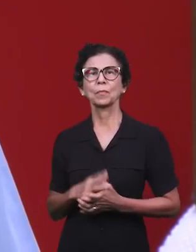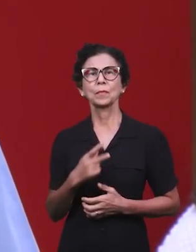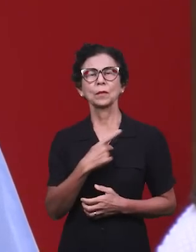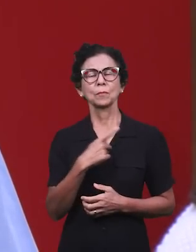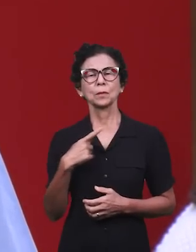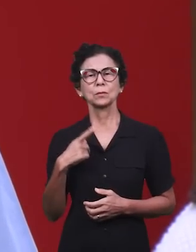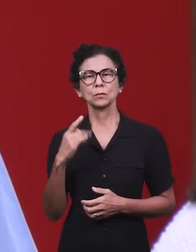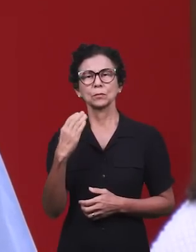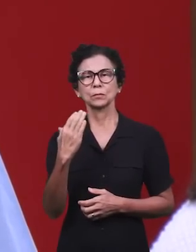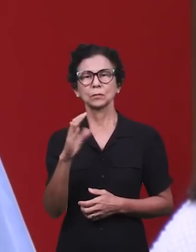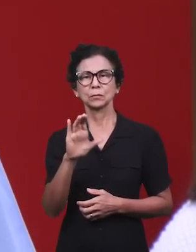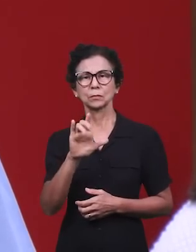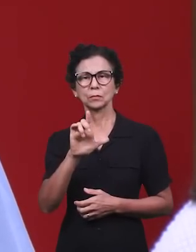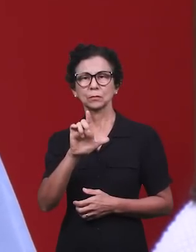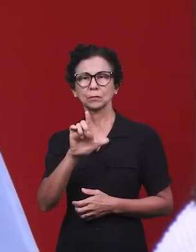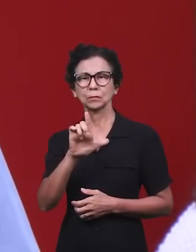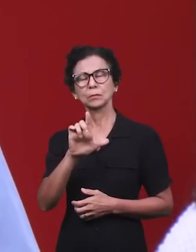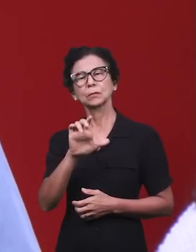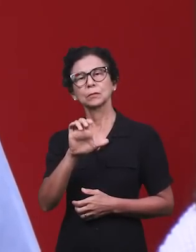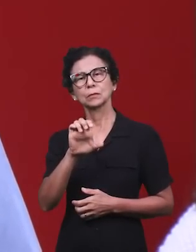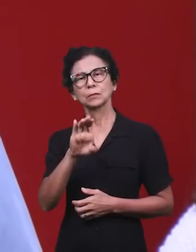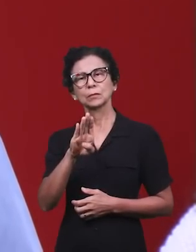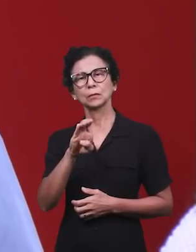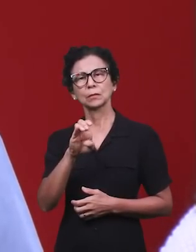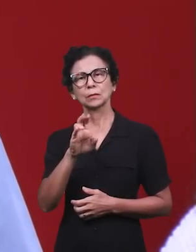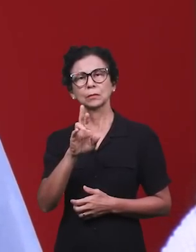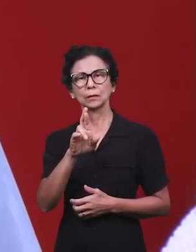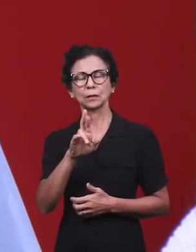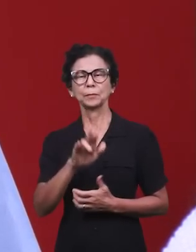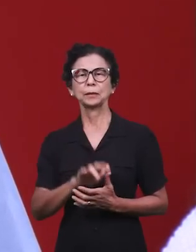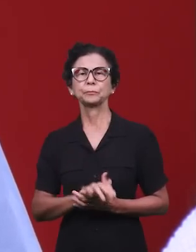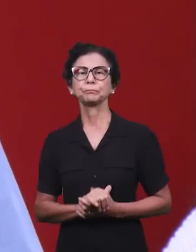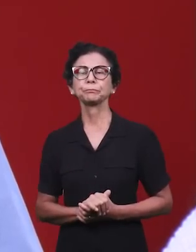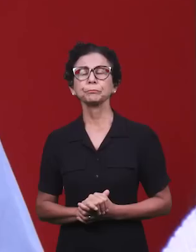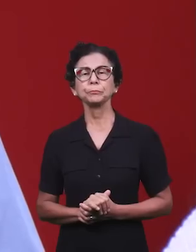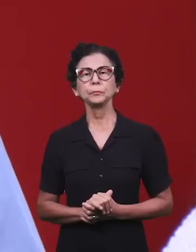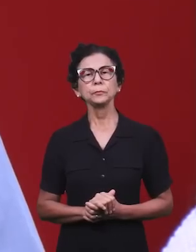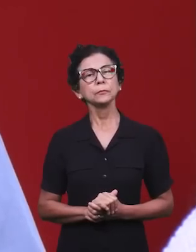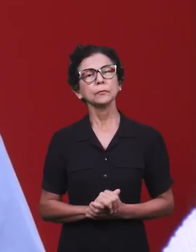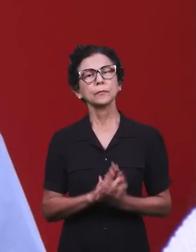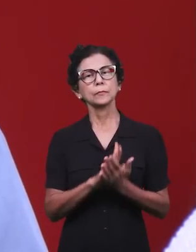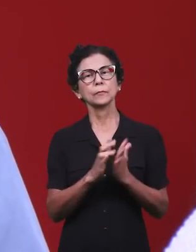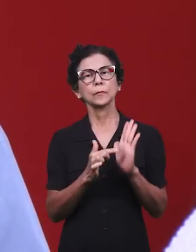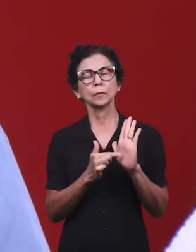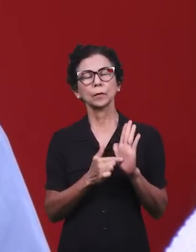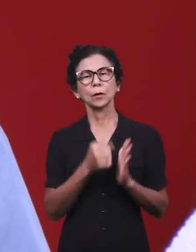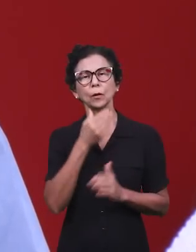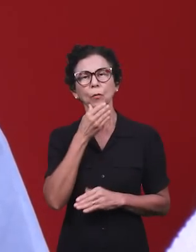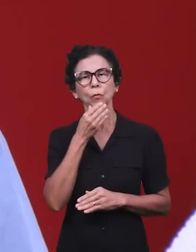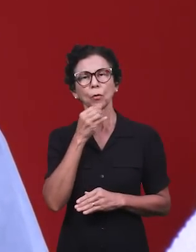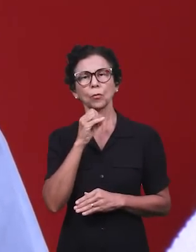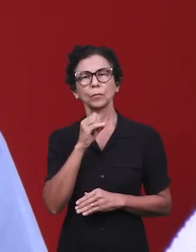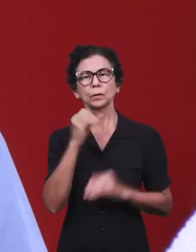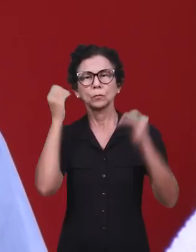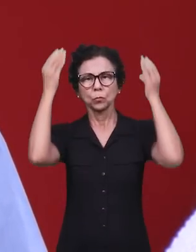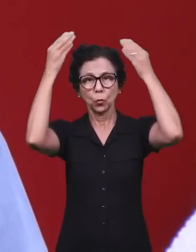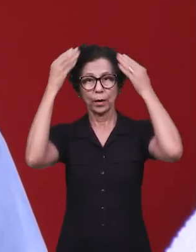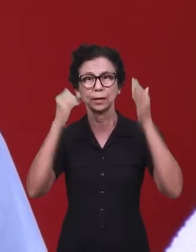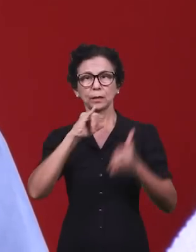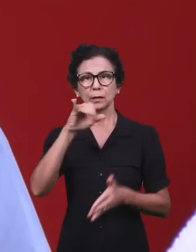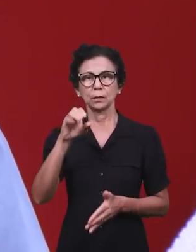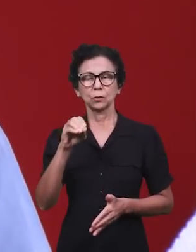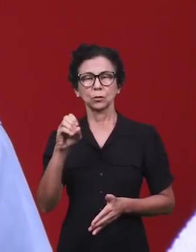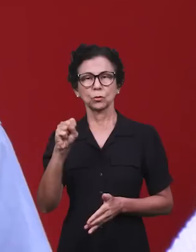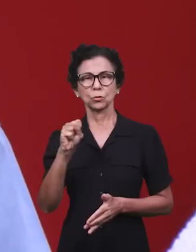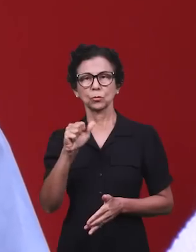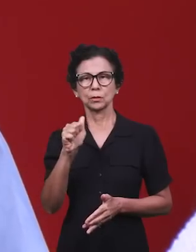Araújo, e a palavra nos fala de Josafá, que em um momento de grande dificuldade, quando ele estava